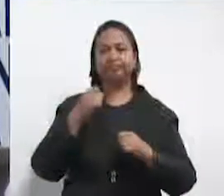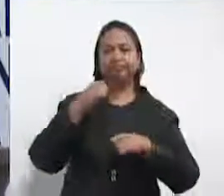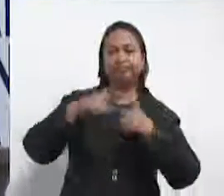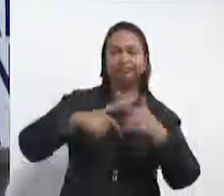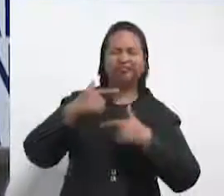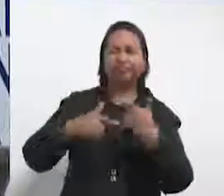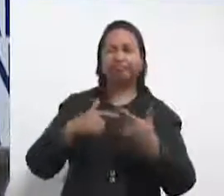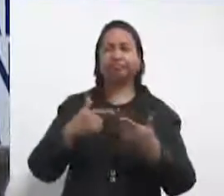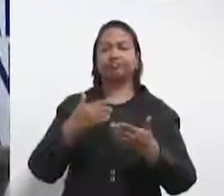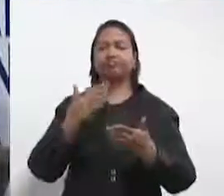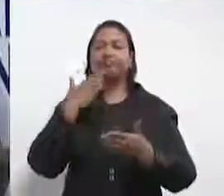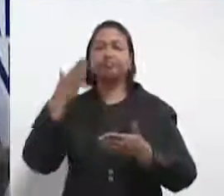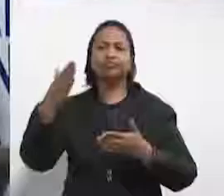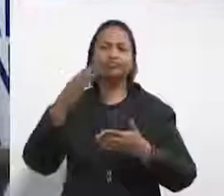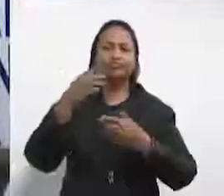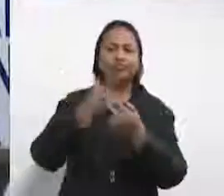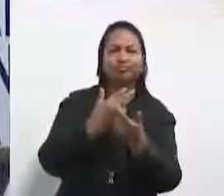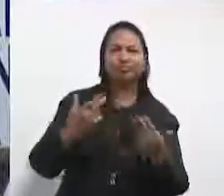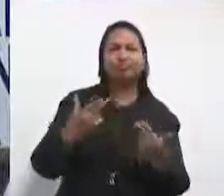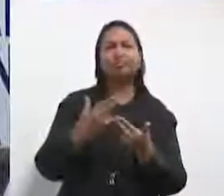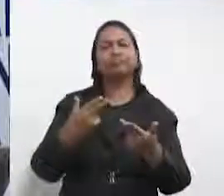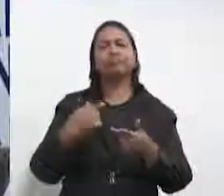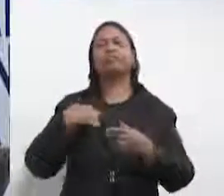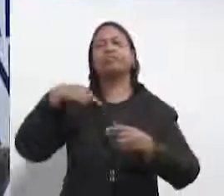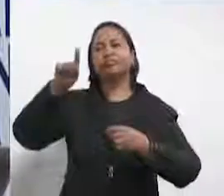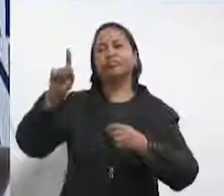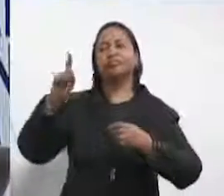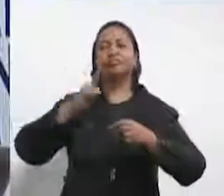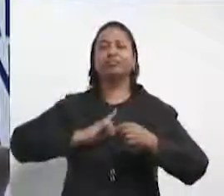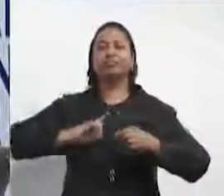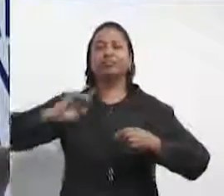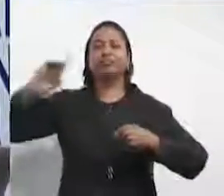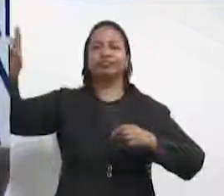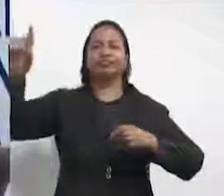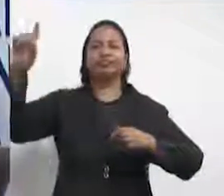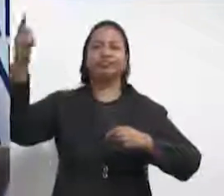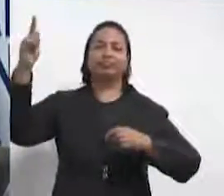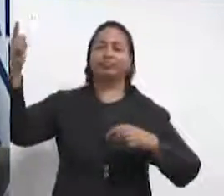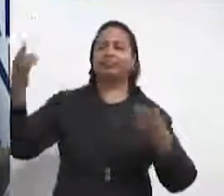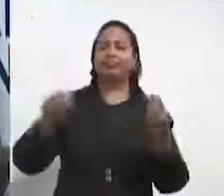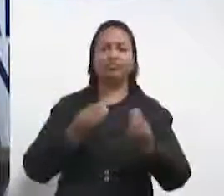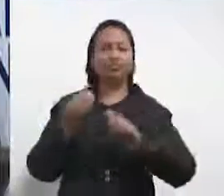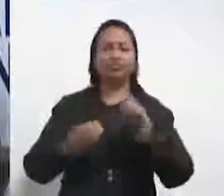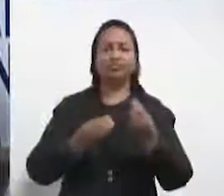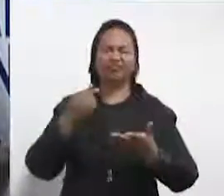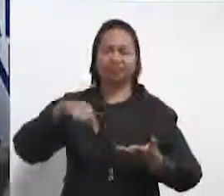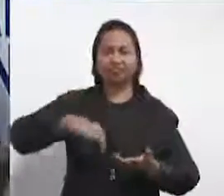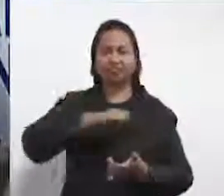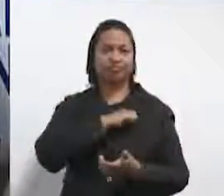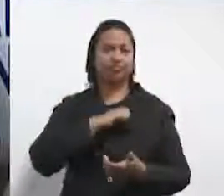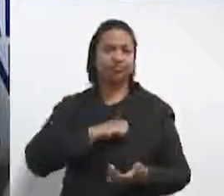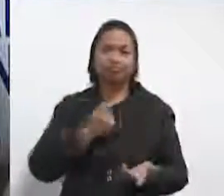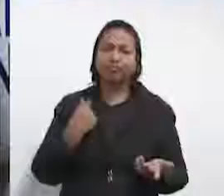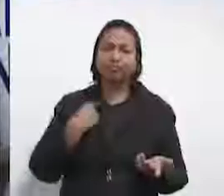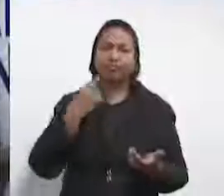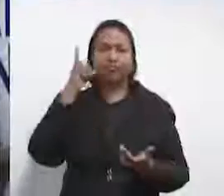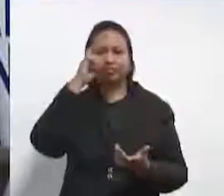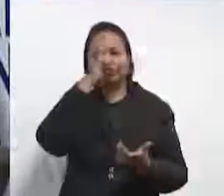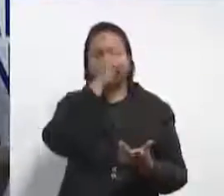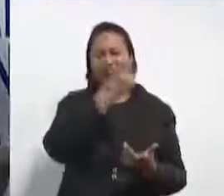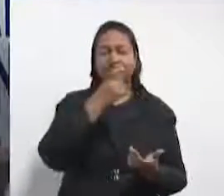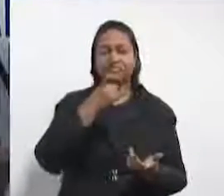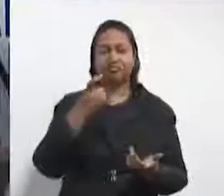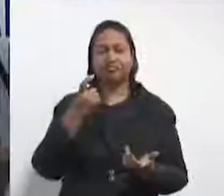a receita federal lucival machado nós temos que falar com o delegado em goiânia outra cidade então uma cidade goiana pe que é muito importante da cidade